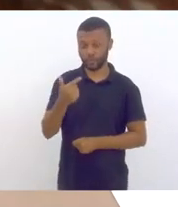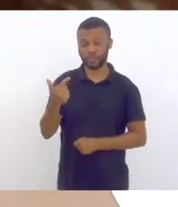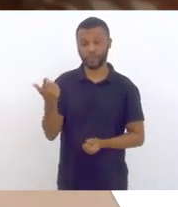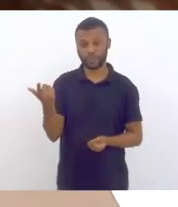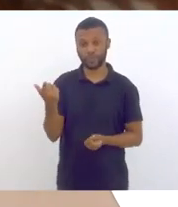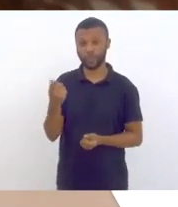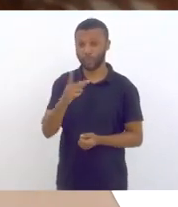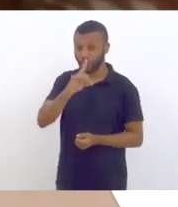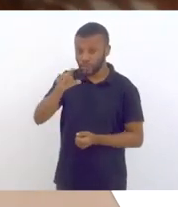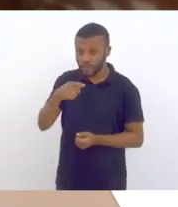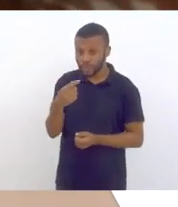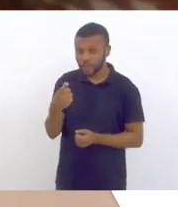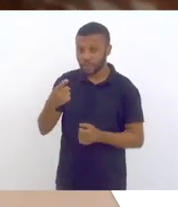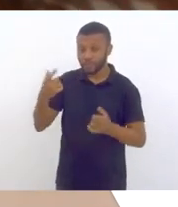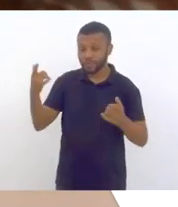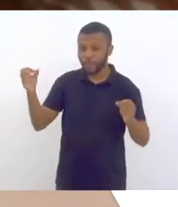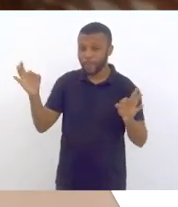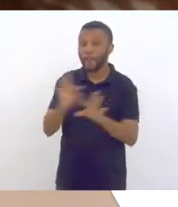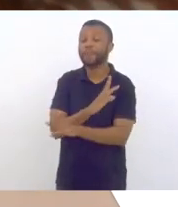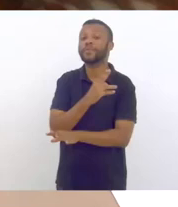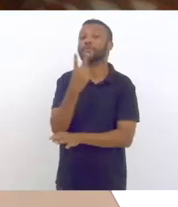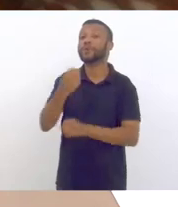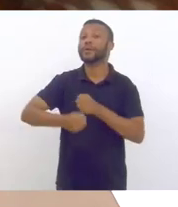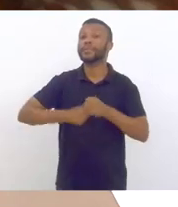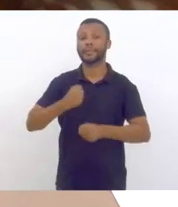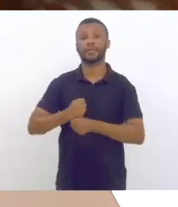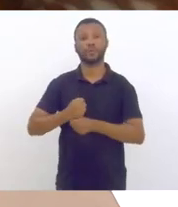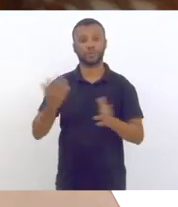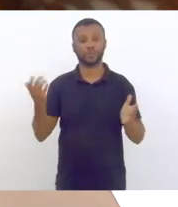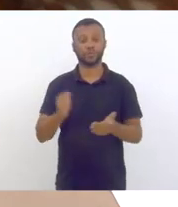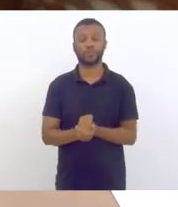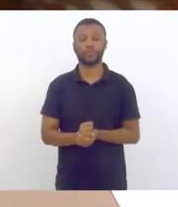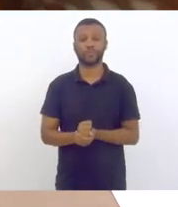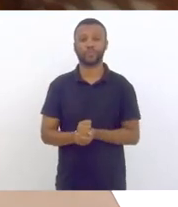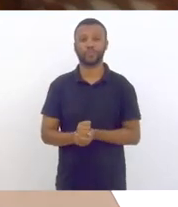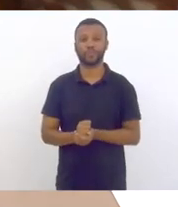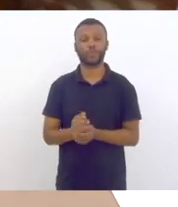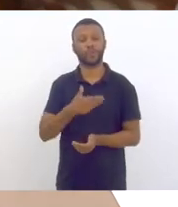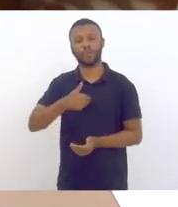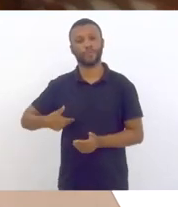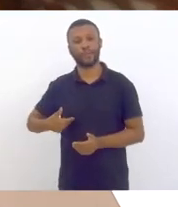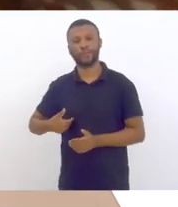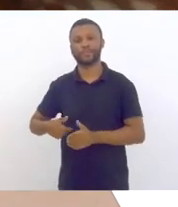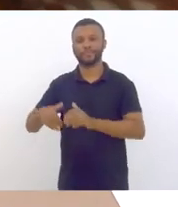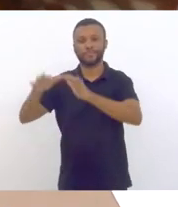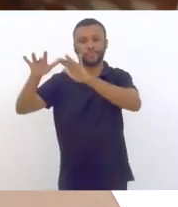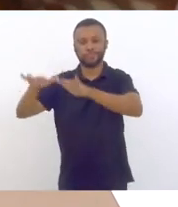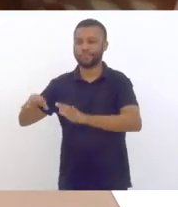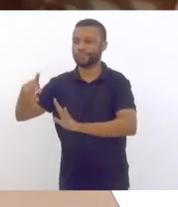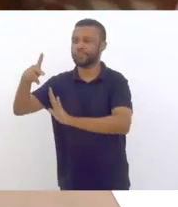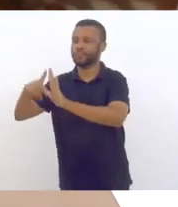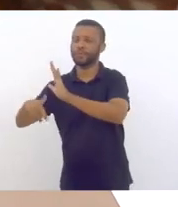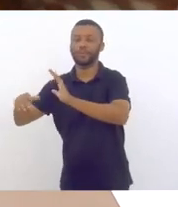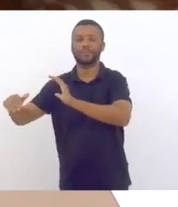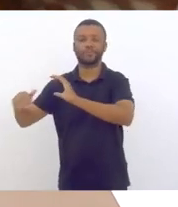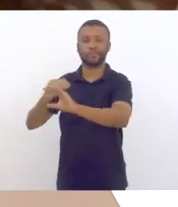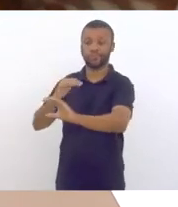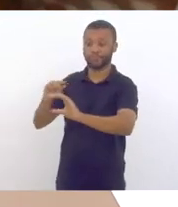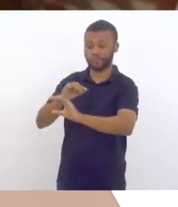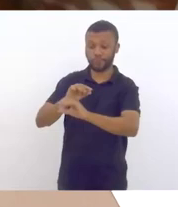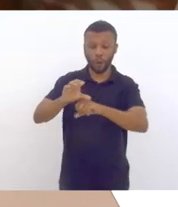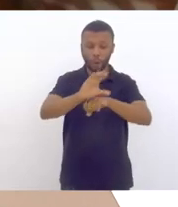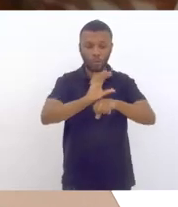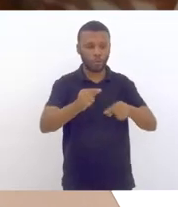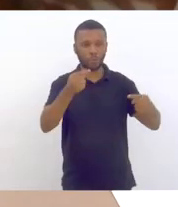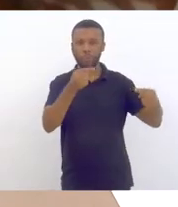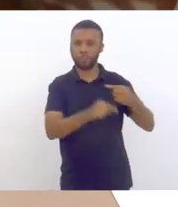emenda constitucional o Executivo mandou um projeto inconstitucional para sacada com 65 e 35